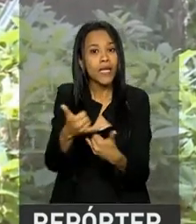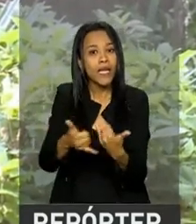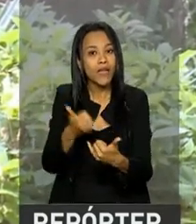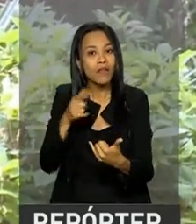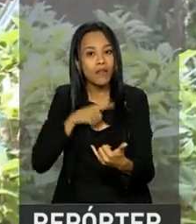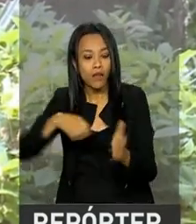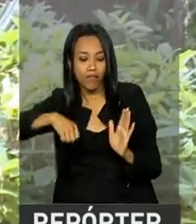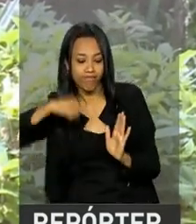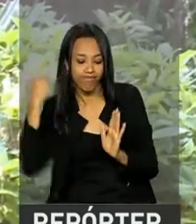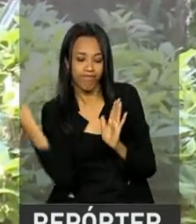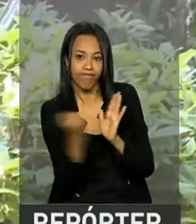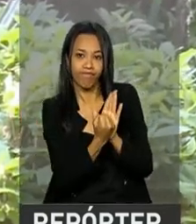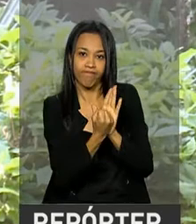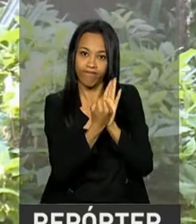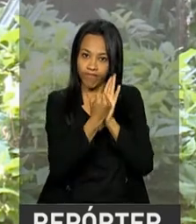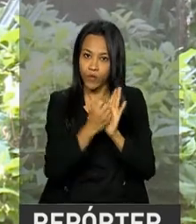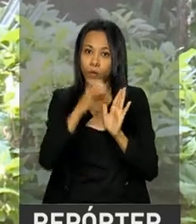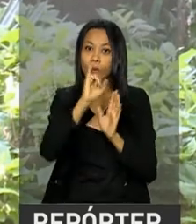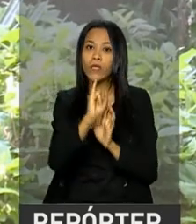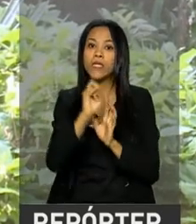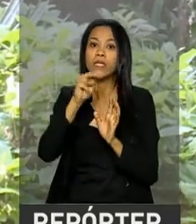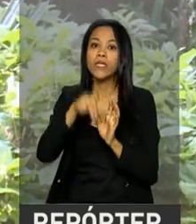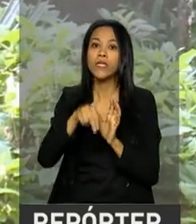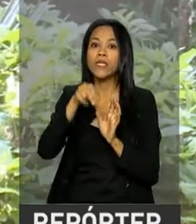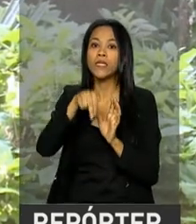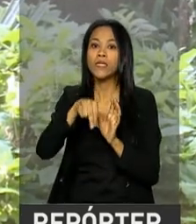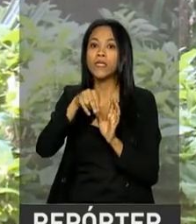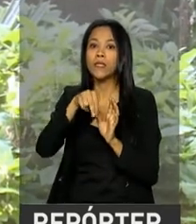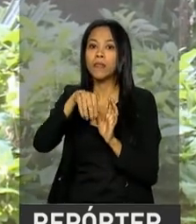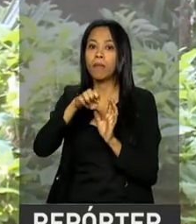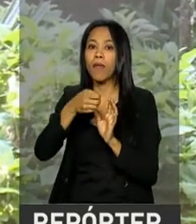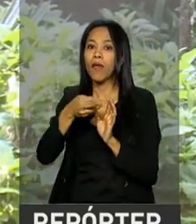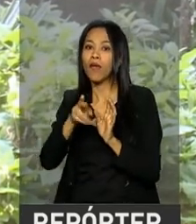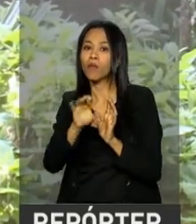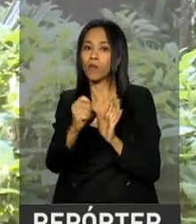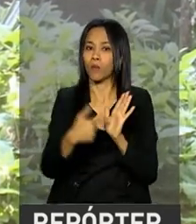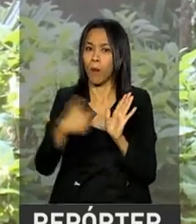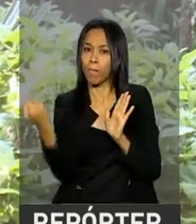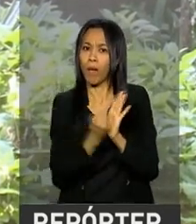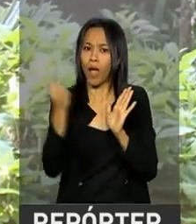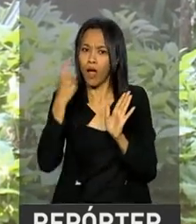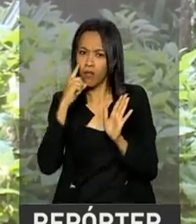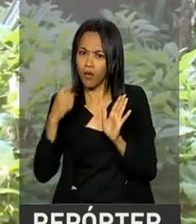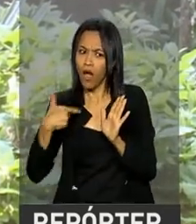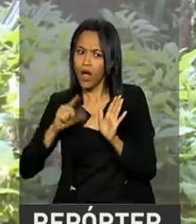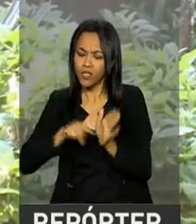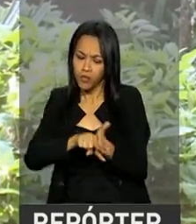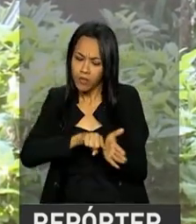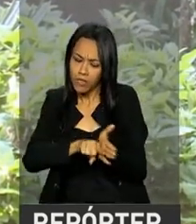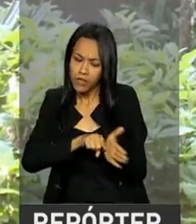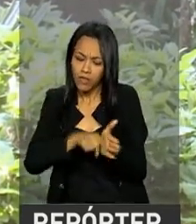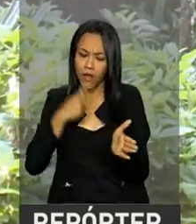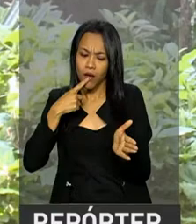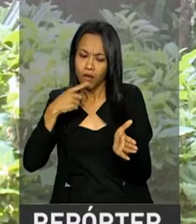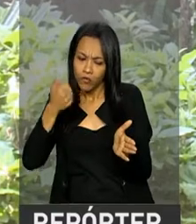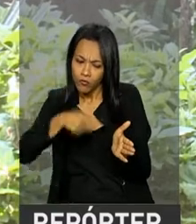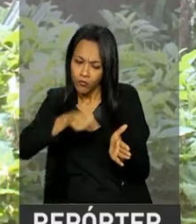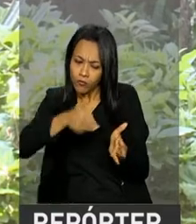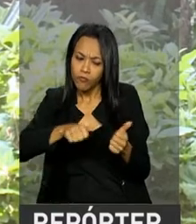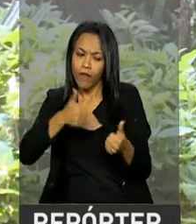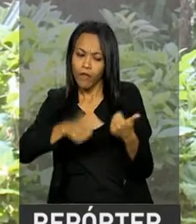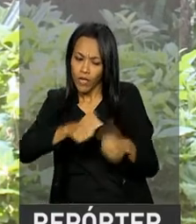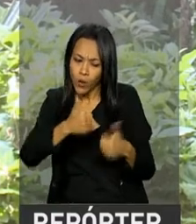o selo de identificação da conformidade do Inmetro, porque ele representa que o produto passou por ensaios físicos, químicos,